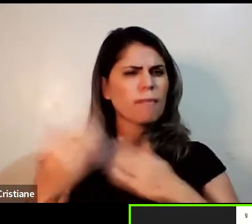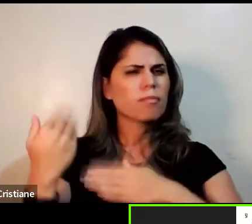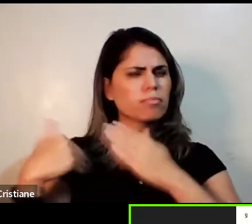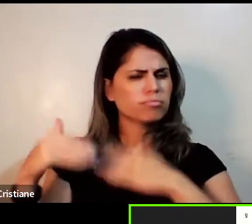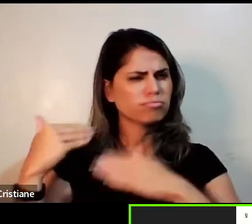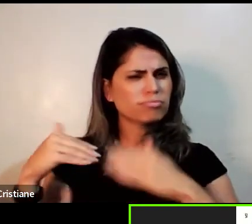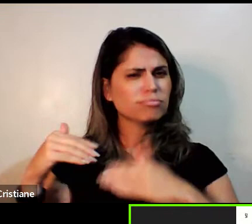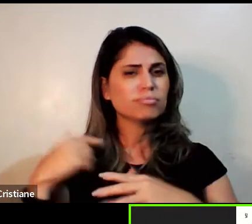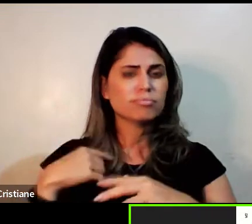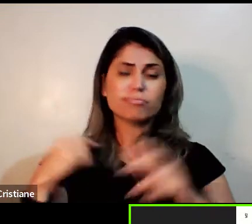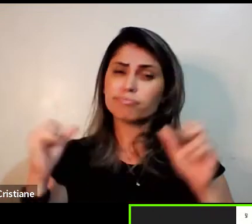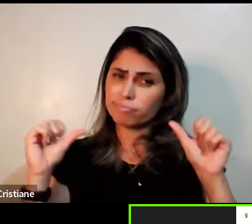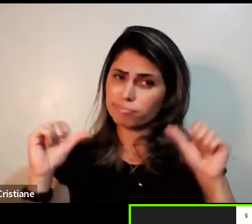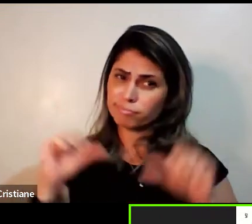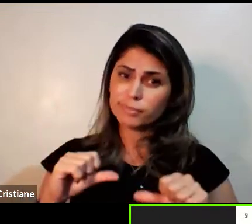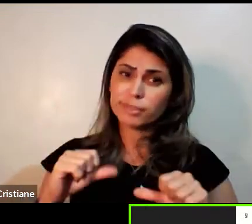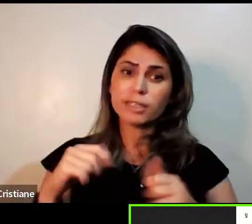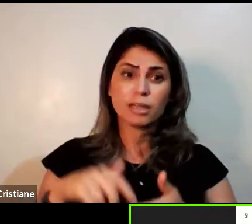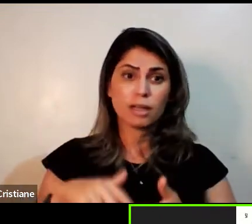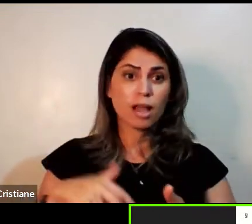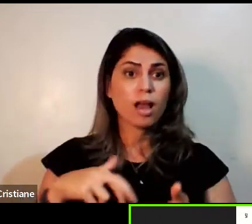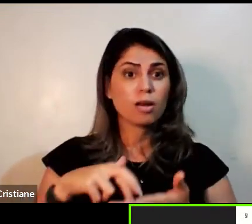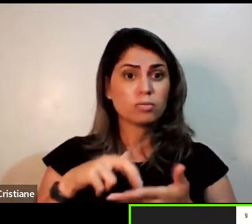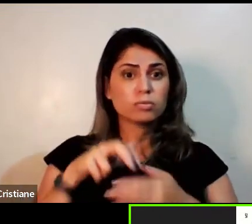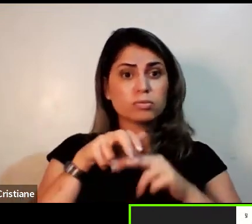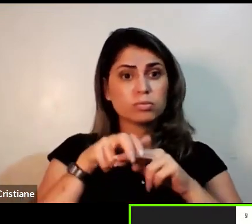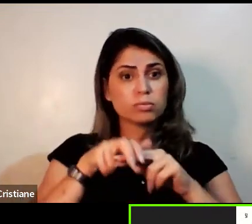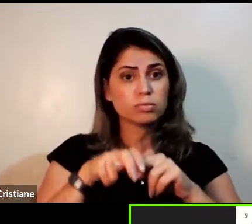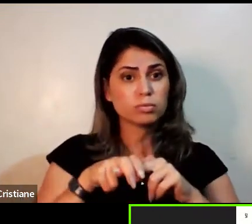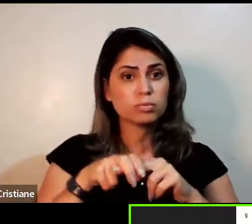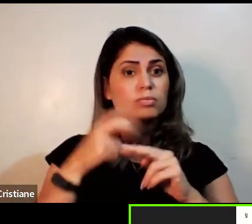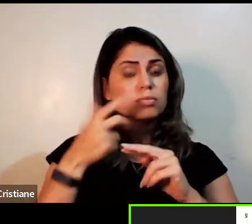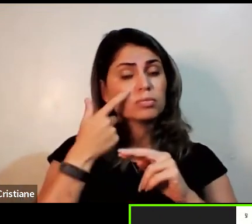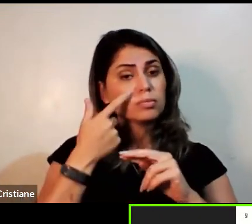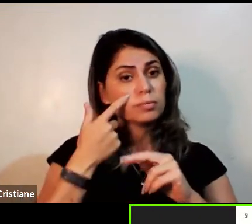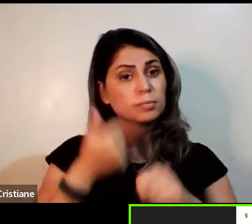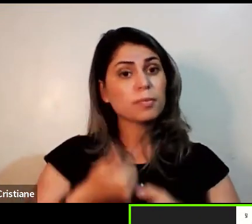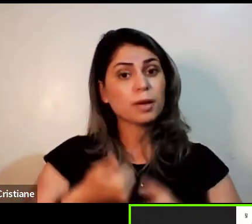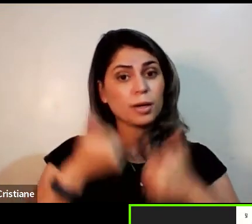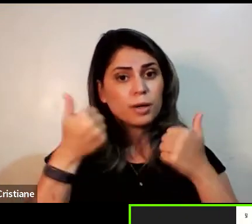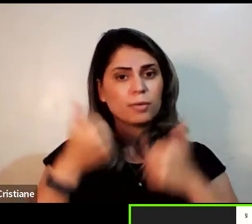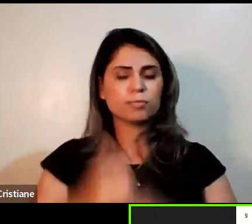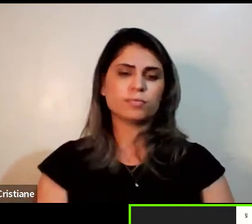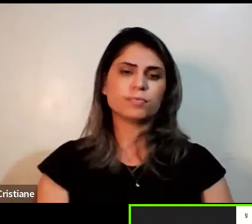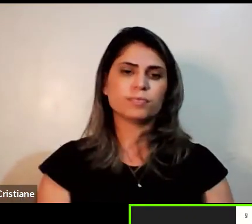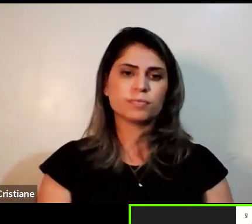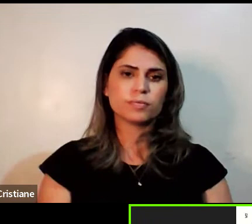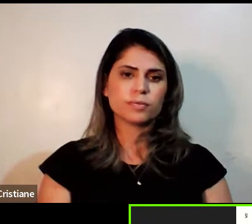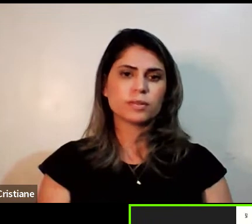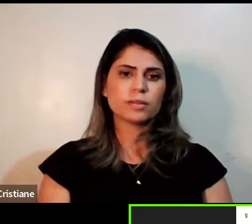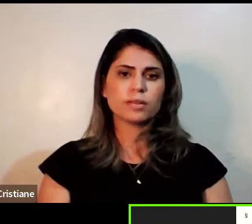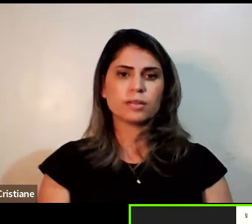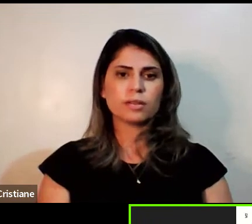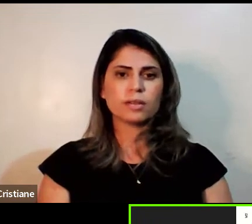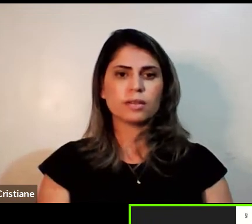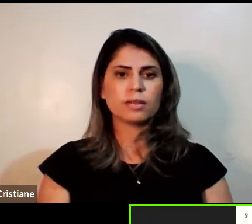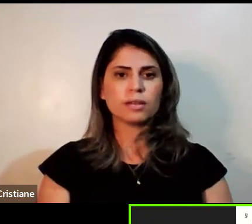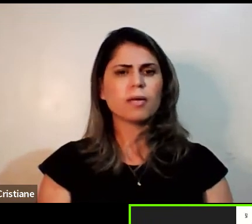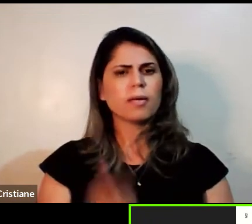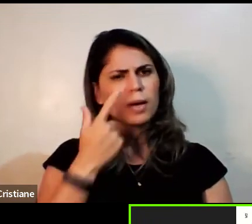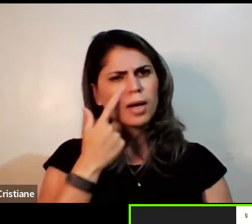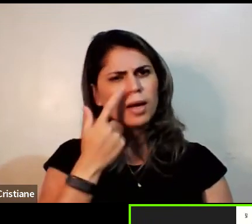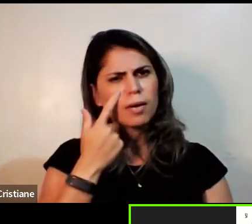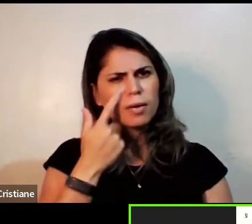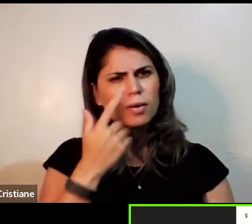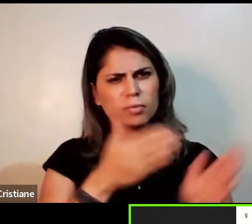já é idosa e ela voltou a conseguir subir. Mas aí, quando eu vi um depoimento de glaucoma, da